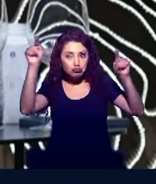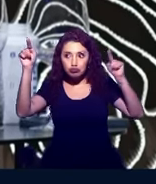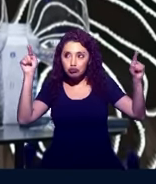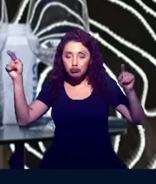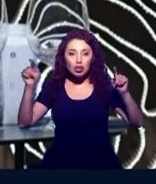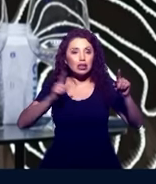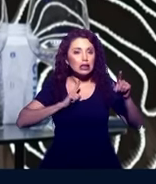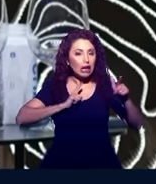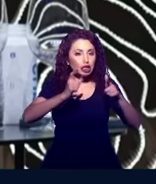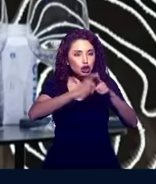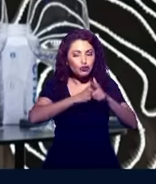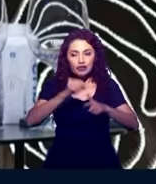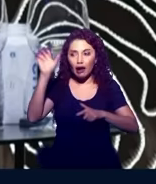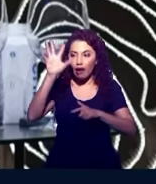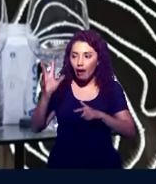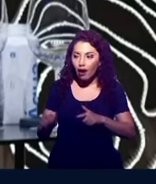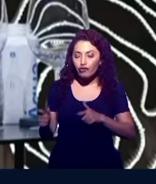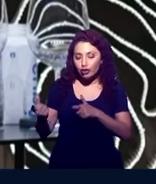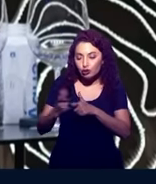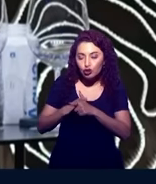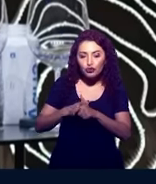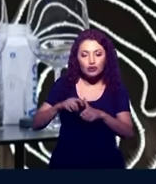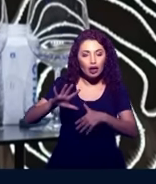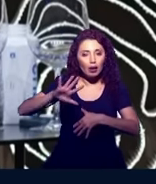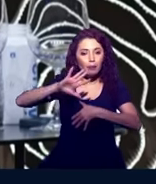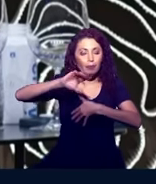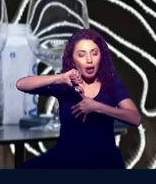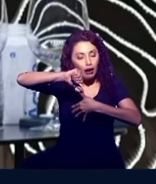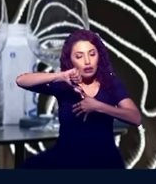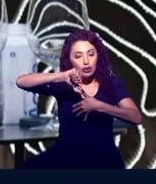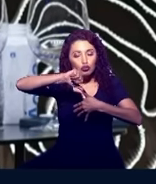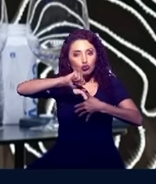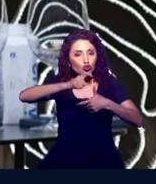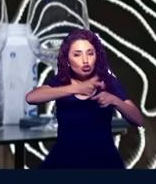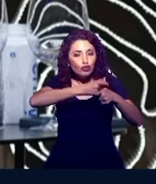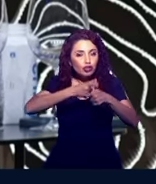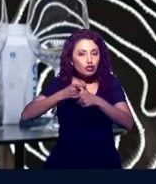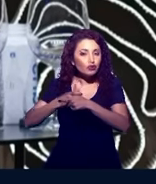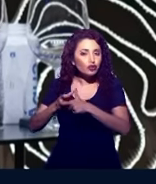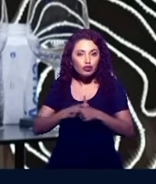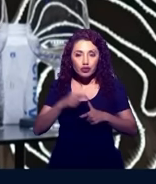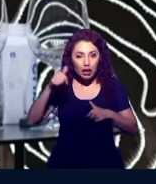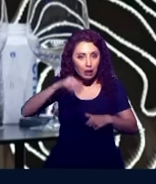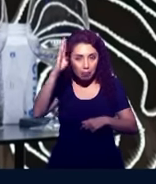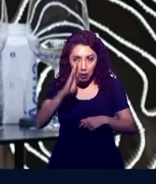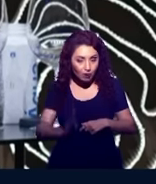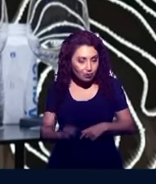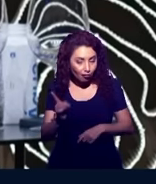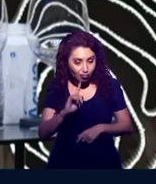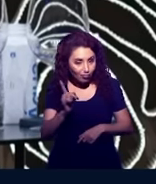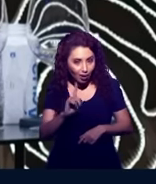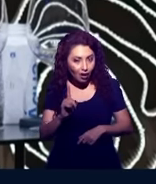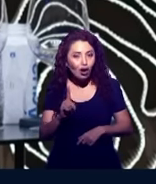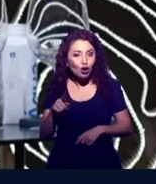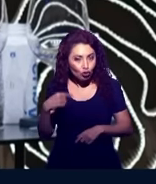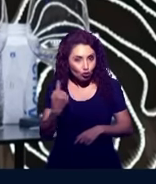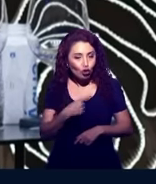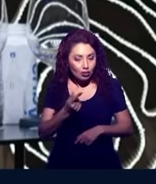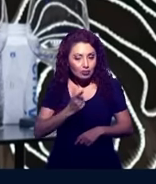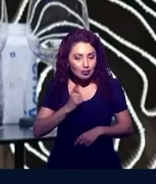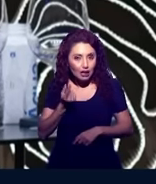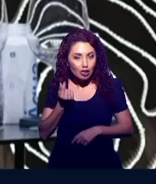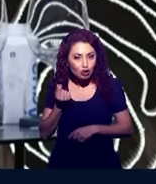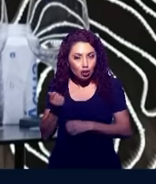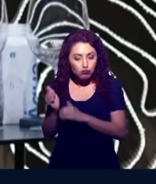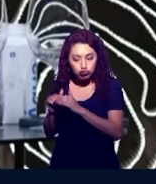África tá muito endividada América do Sul muito endividada e nós não então além de tudo nós temos reservas suficientes para